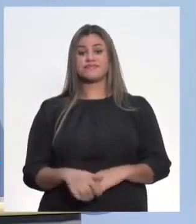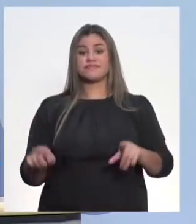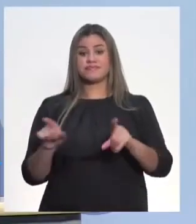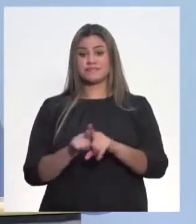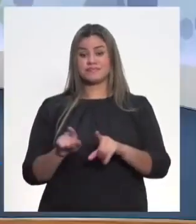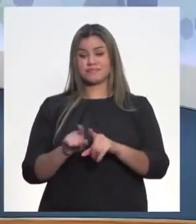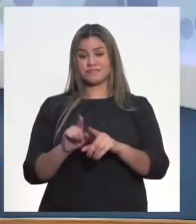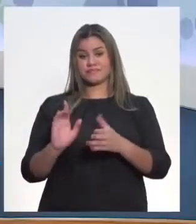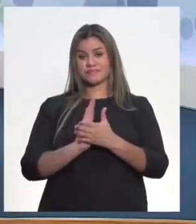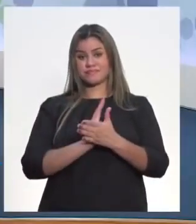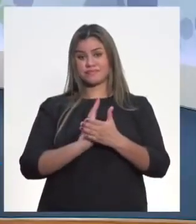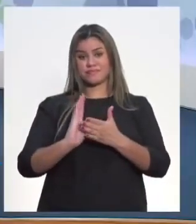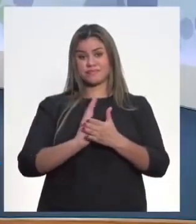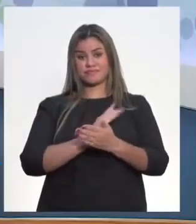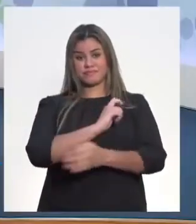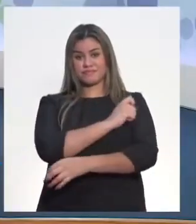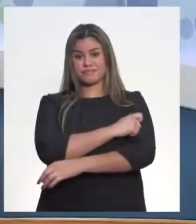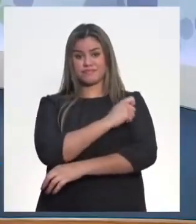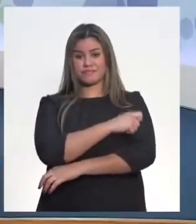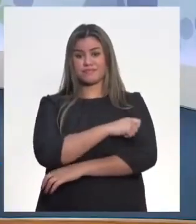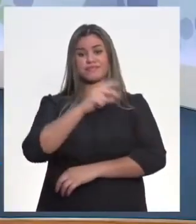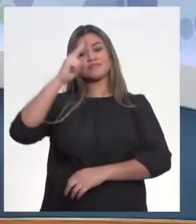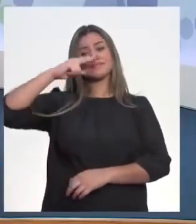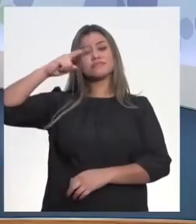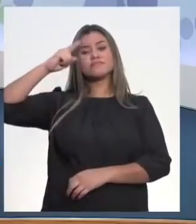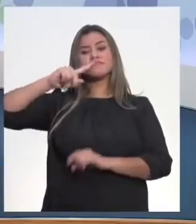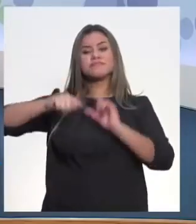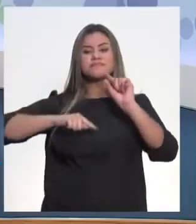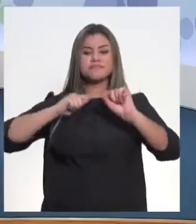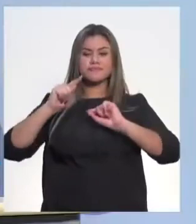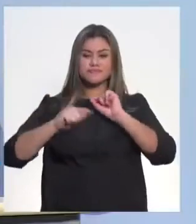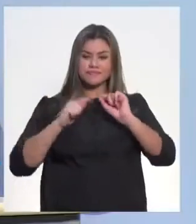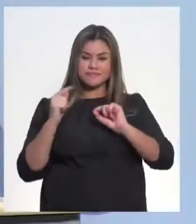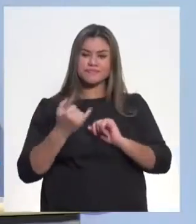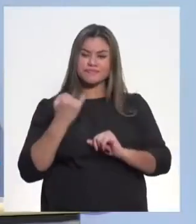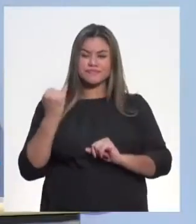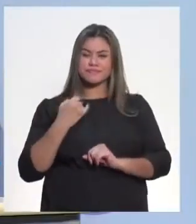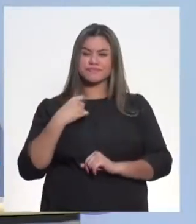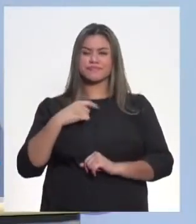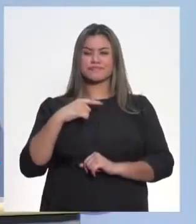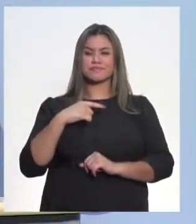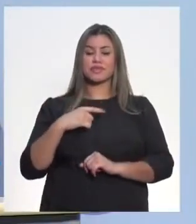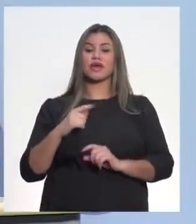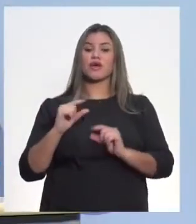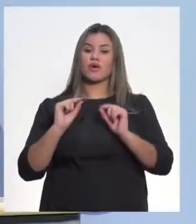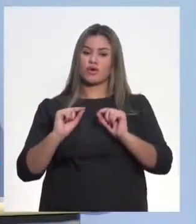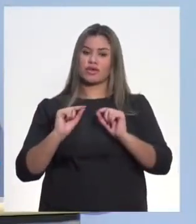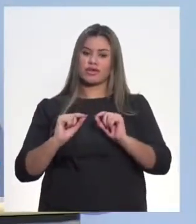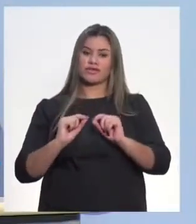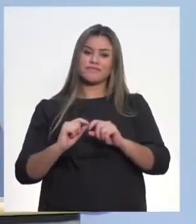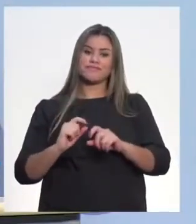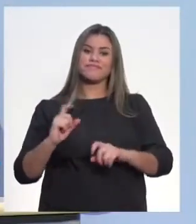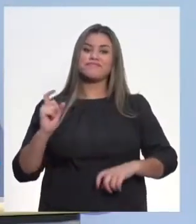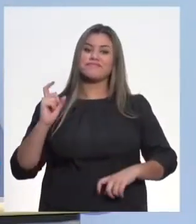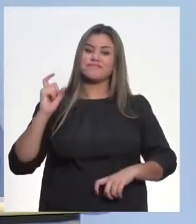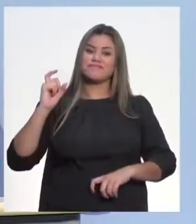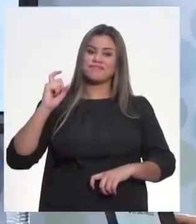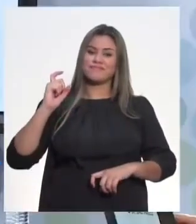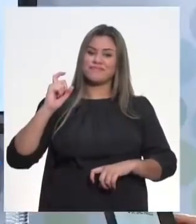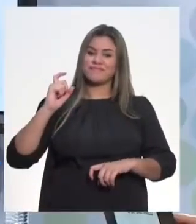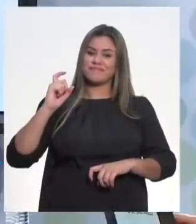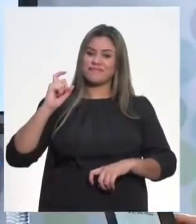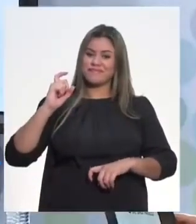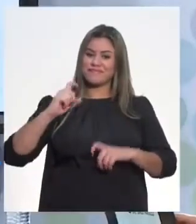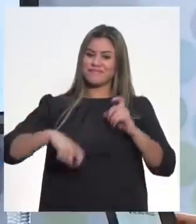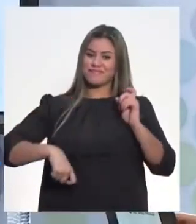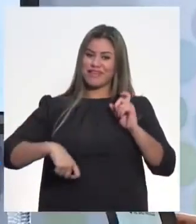também, Ale, e estão lembrando o seguinte, ó, que é bem importante, tá? Que o Xbox é melhor, tá?